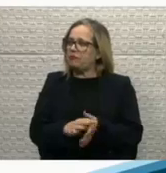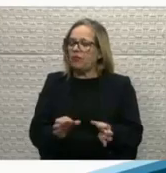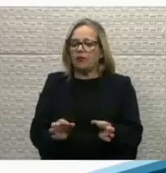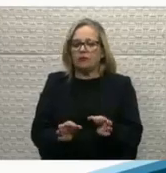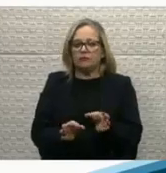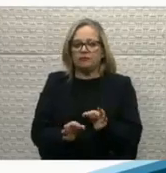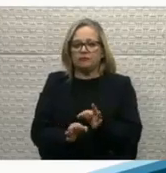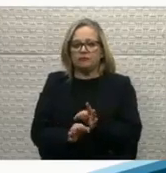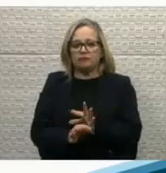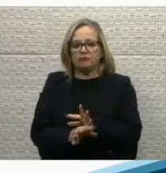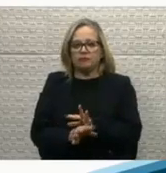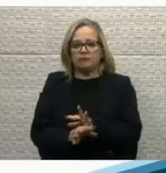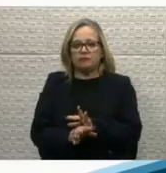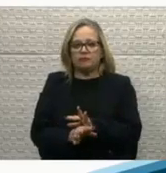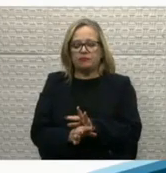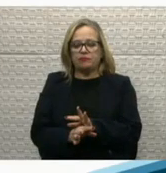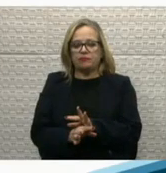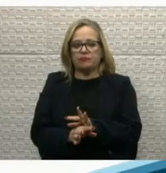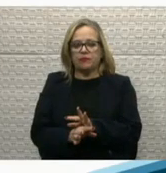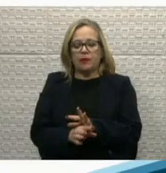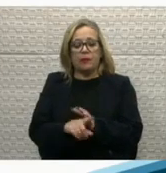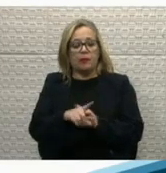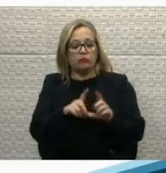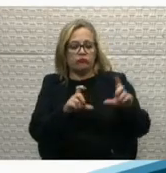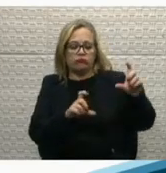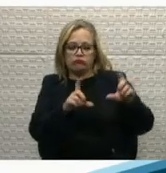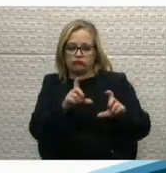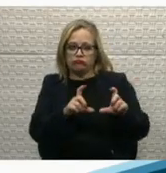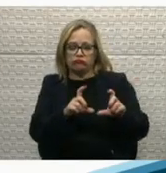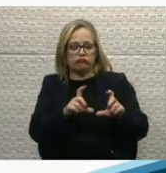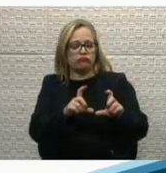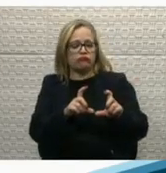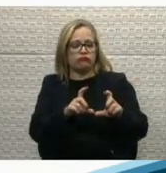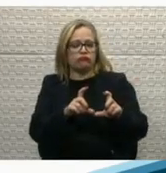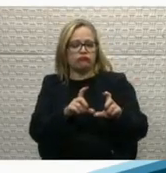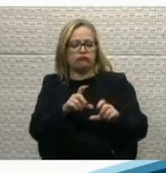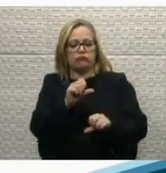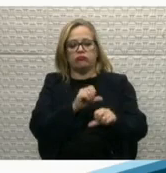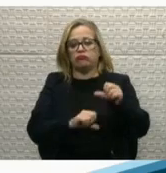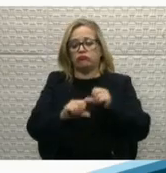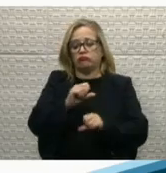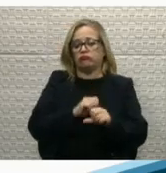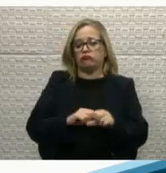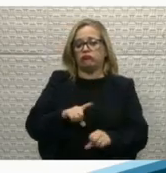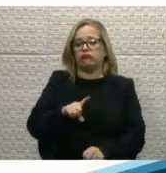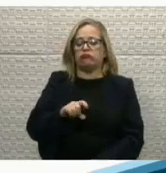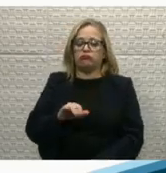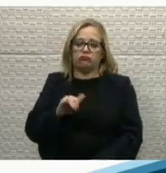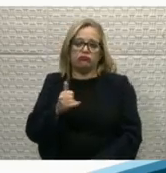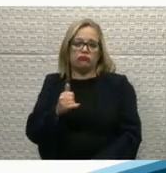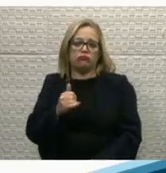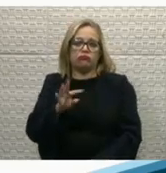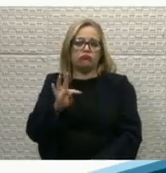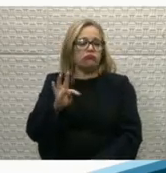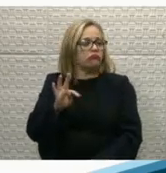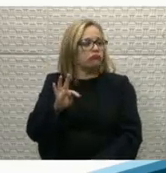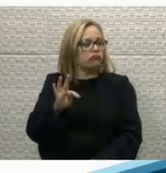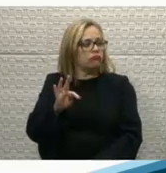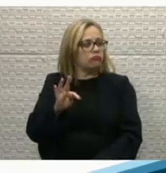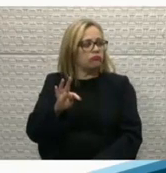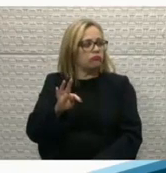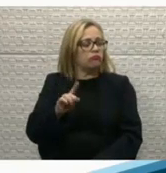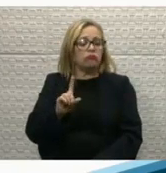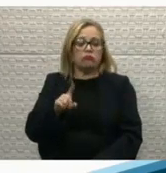resultado seja a imagem dele pela transformação. A imagem de XY por T é o